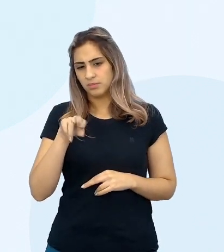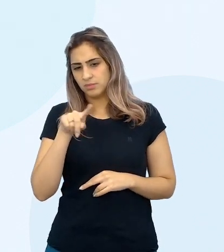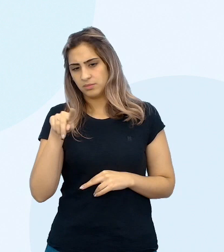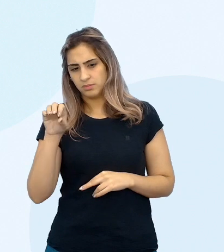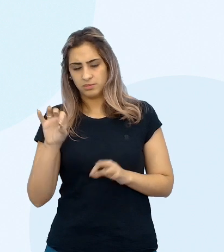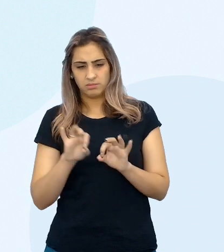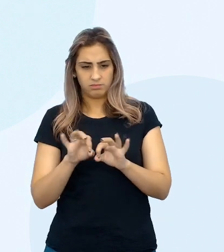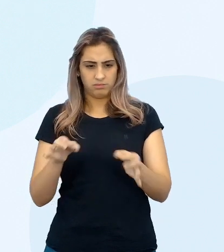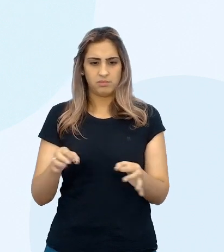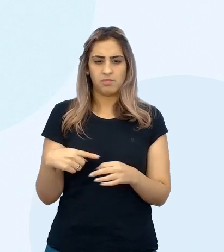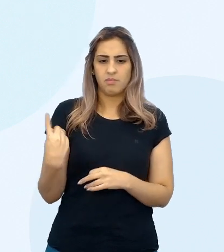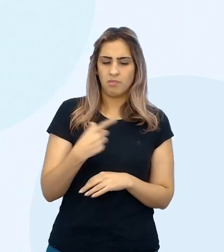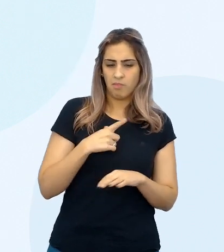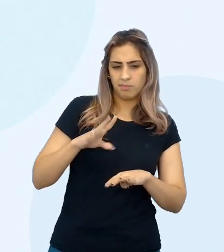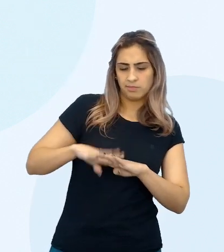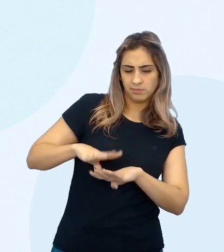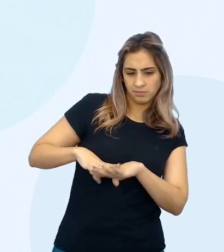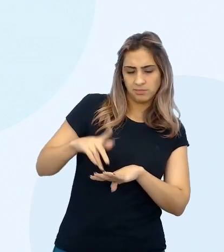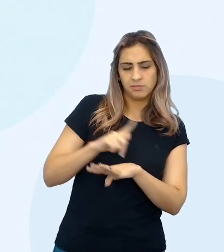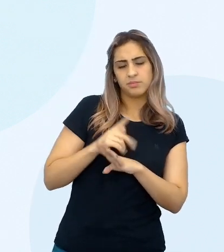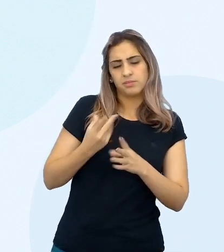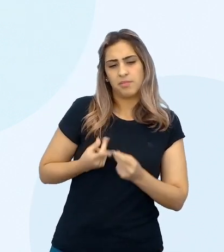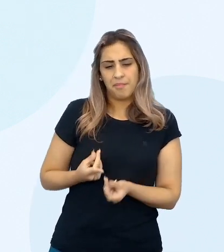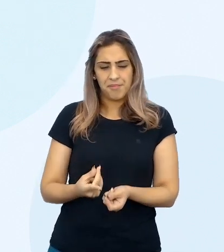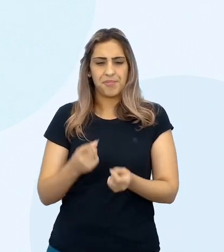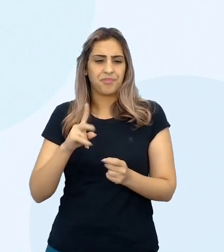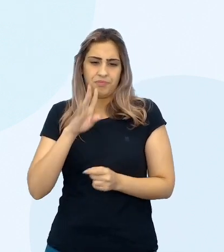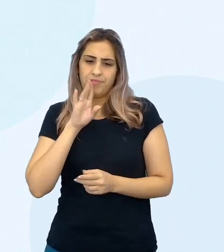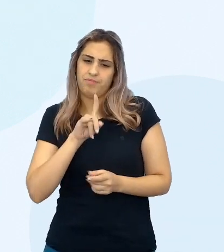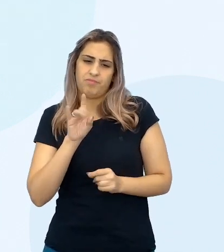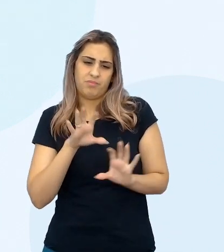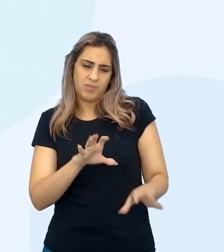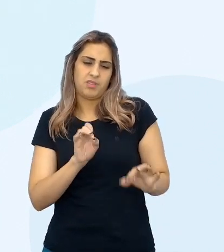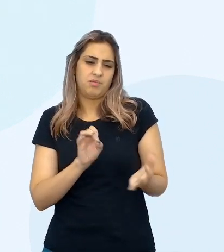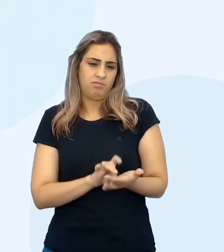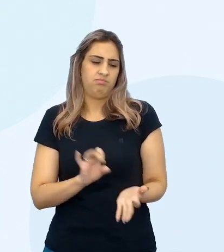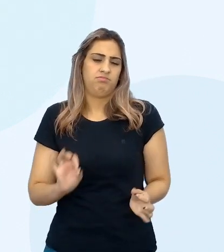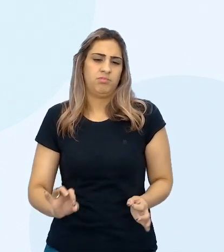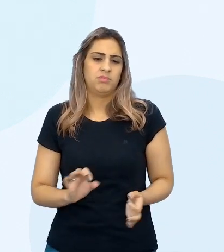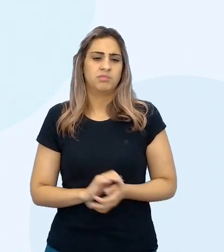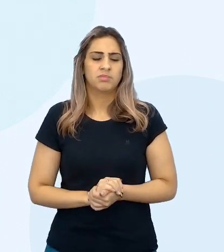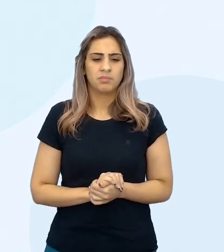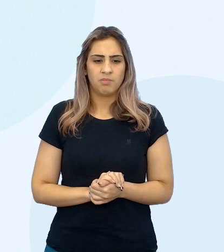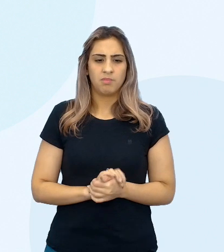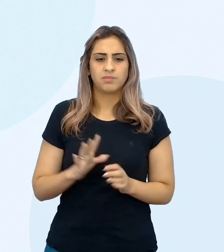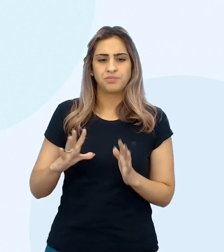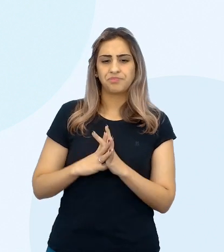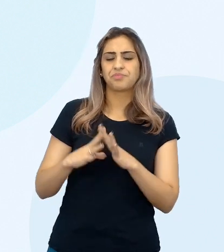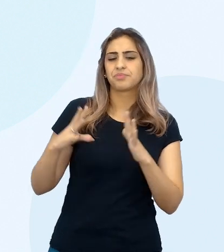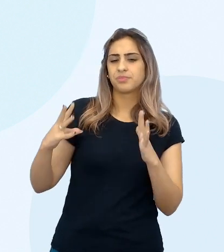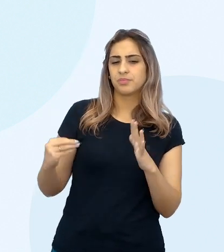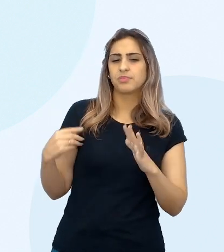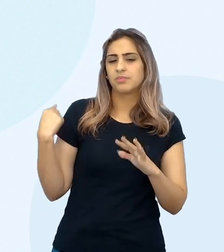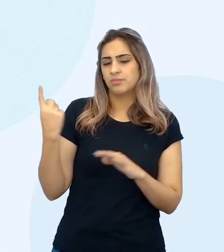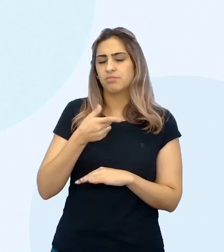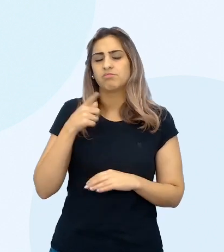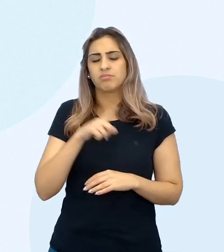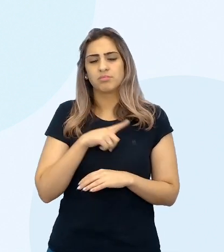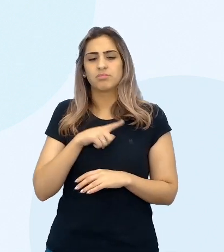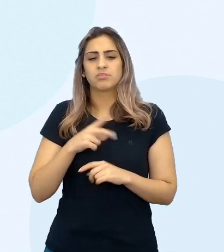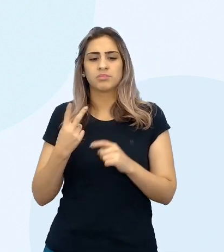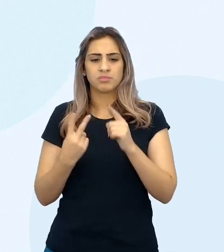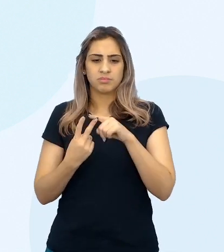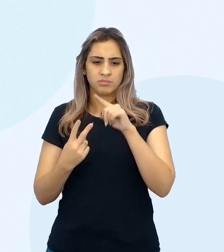linear simples, o termo matemático é muito... né, dá um medo, né? Regressão linear. Sim. Modelo. Bom, a gente vai ter aqui